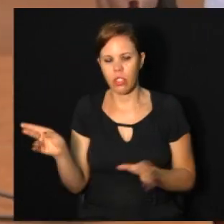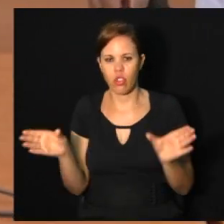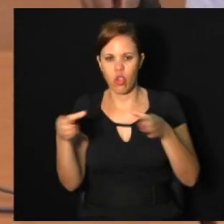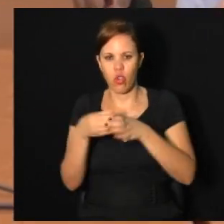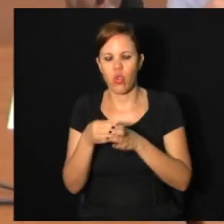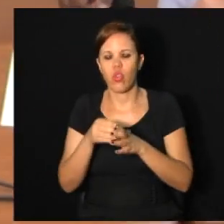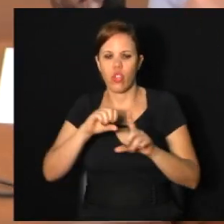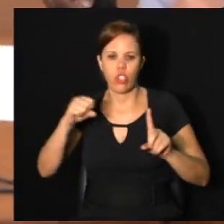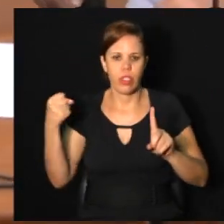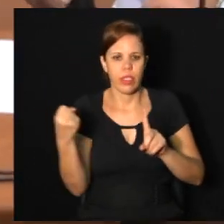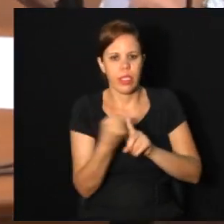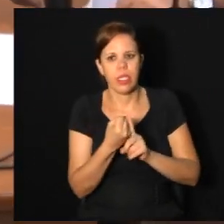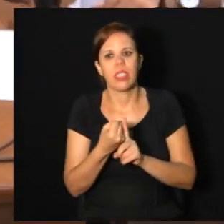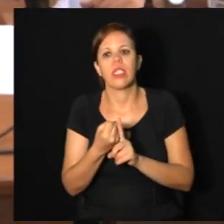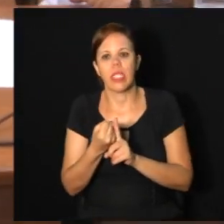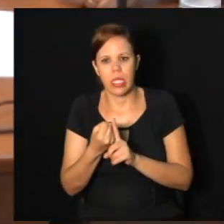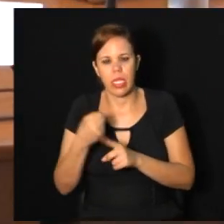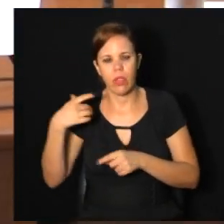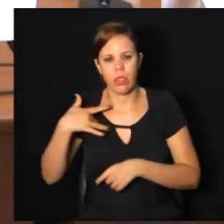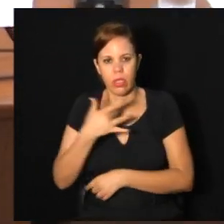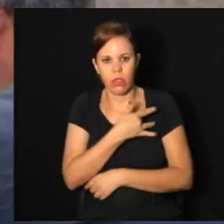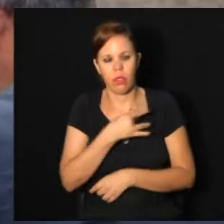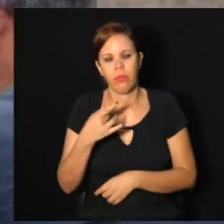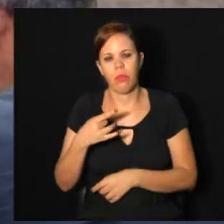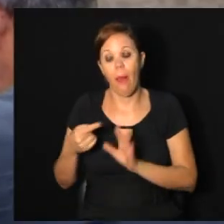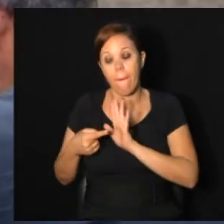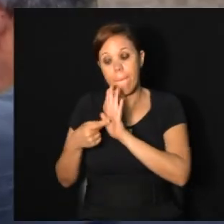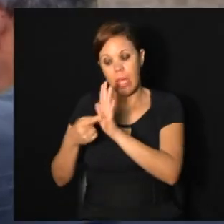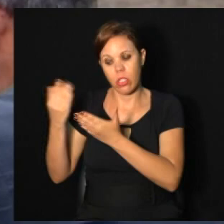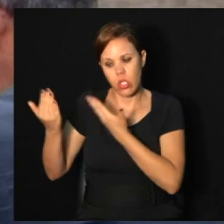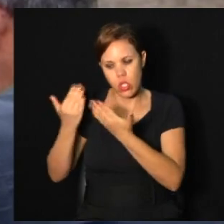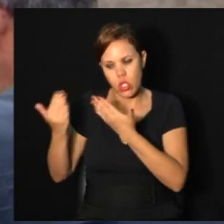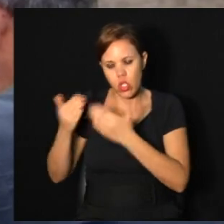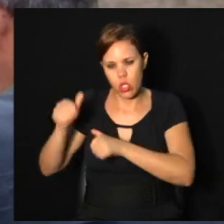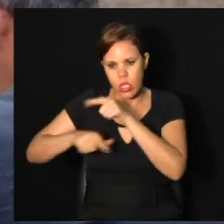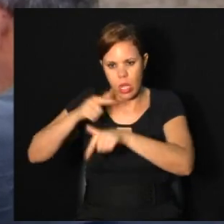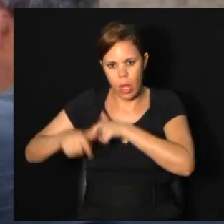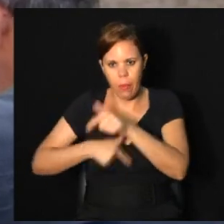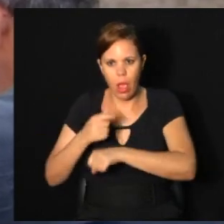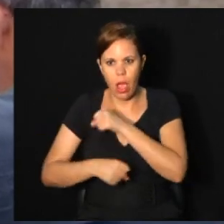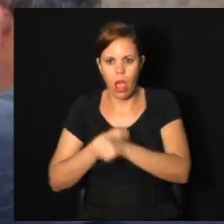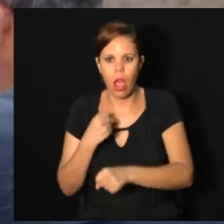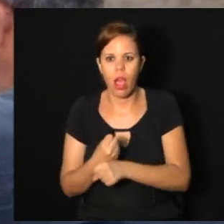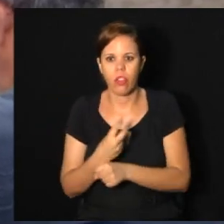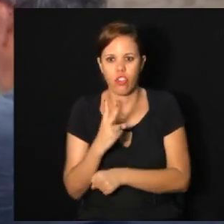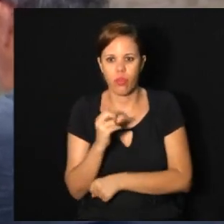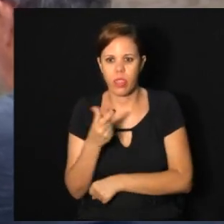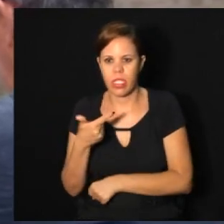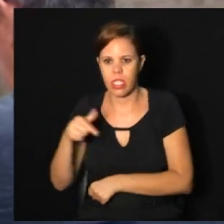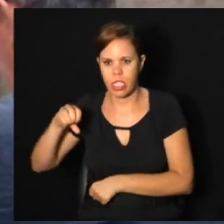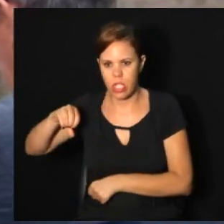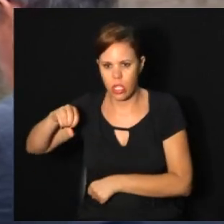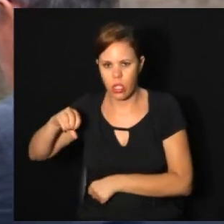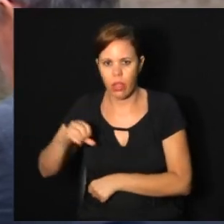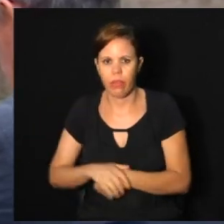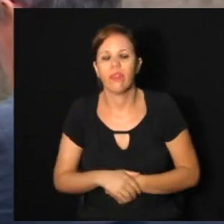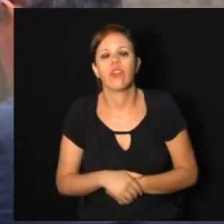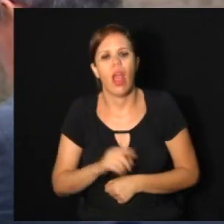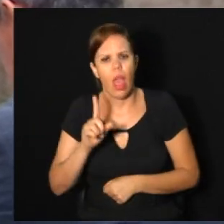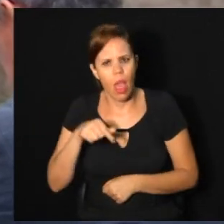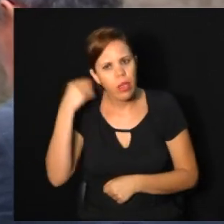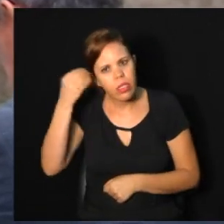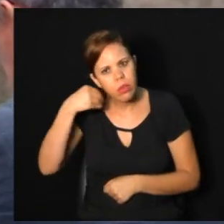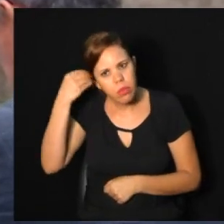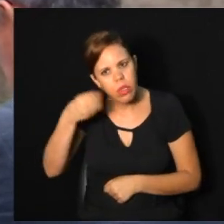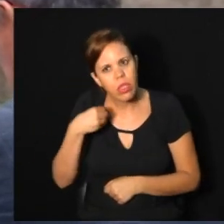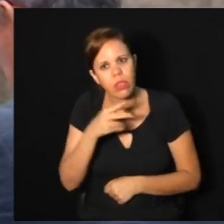Social e Saúde, apresentou o balanço dos trabalhos realizados em 2019. Olha, foi uma experiência muito desafiadora